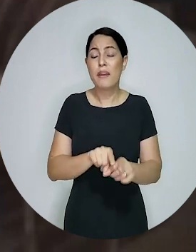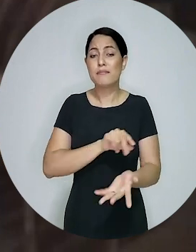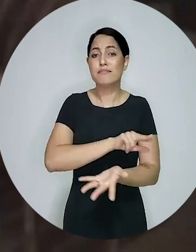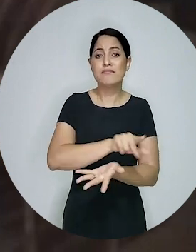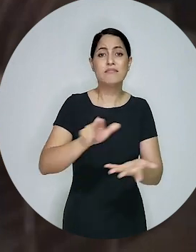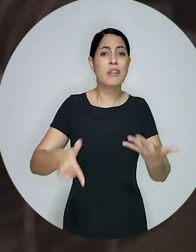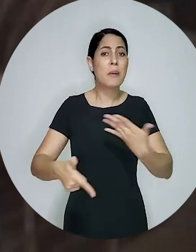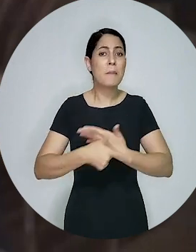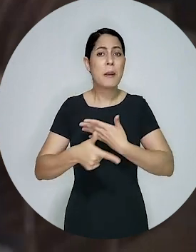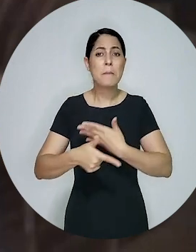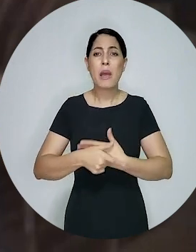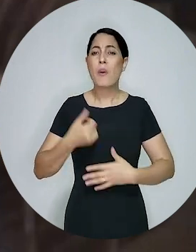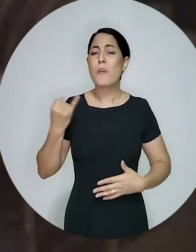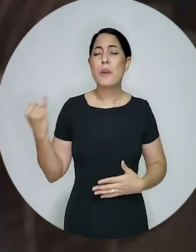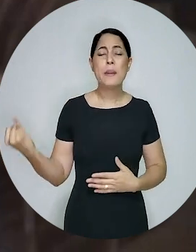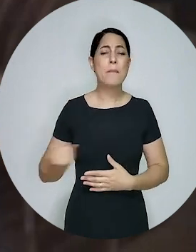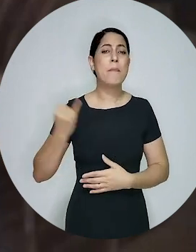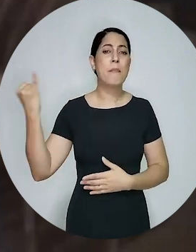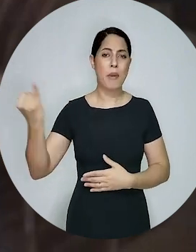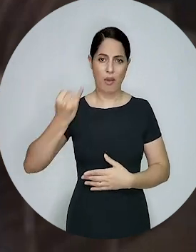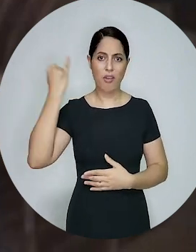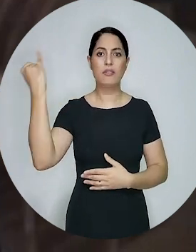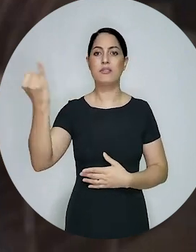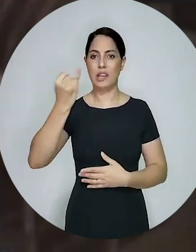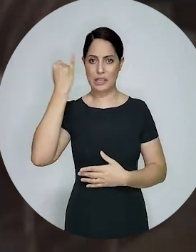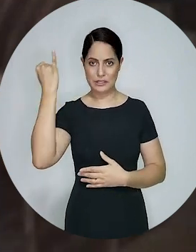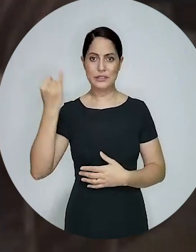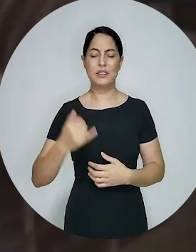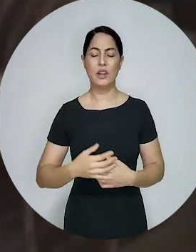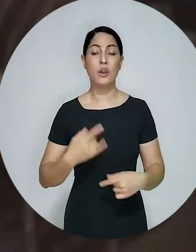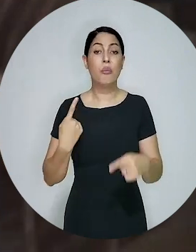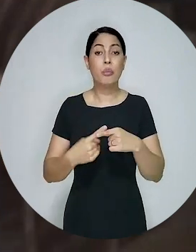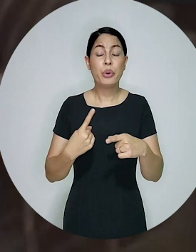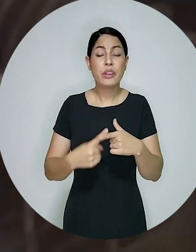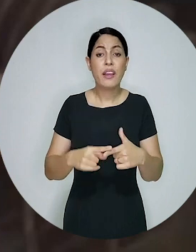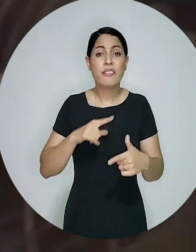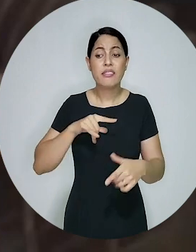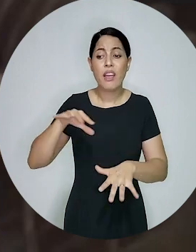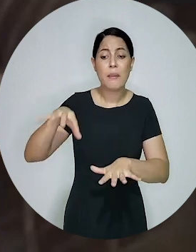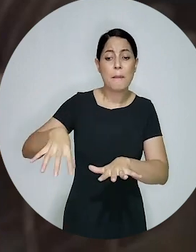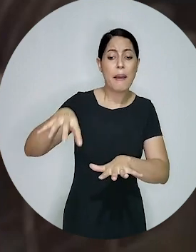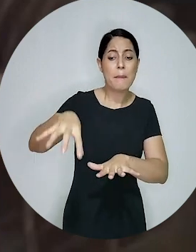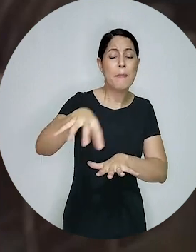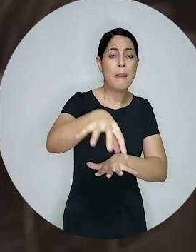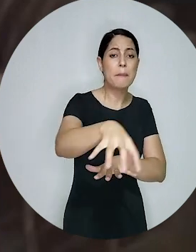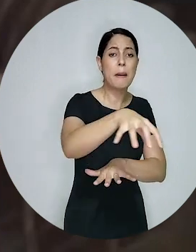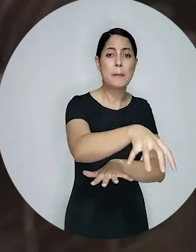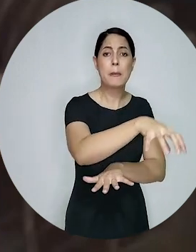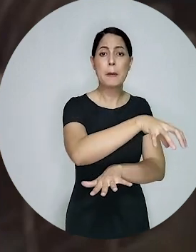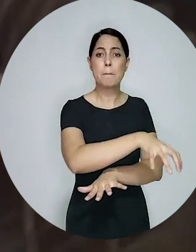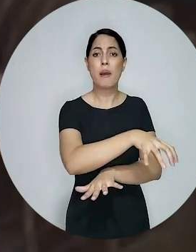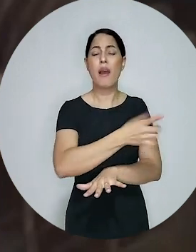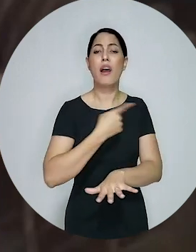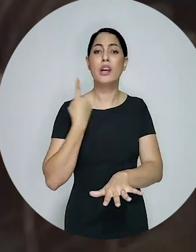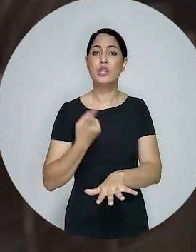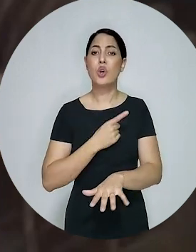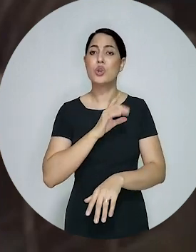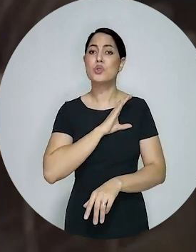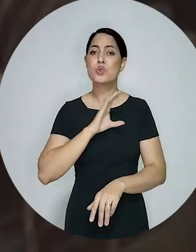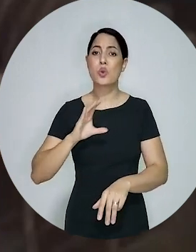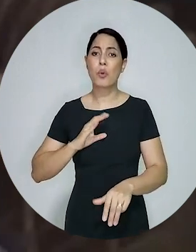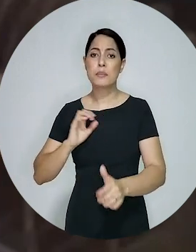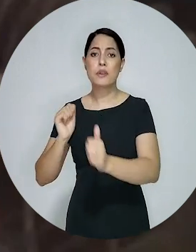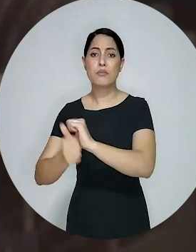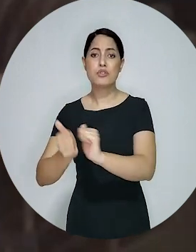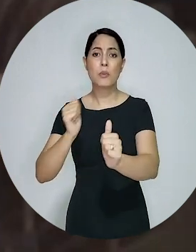Entretenimento, que tem um papel muito importante e vem inspirando as seccionais a criarem também as comissões